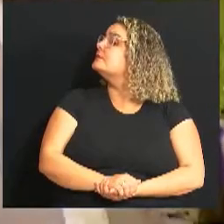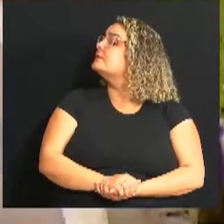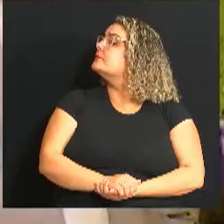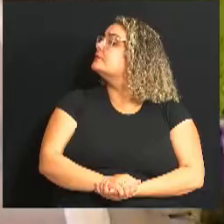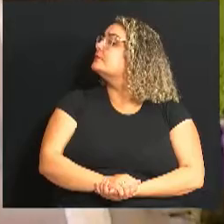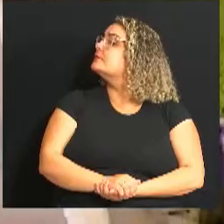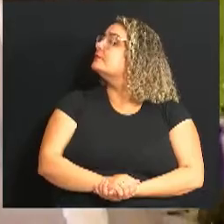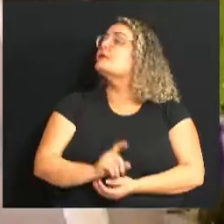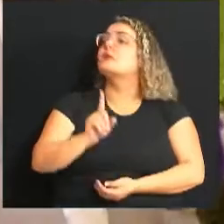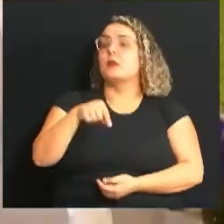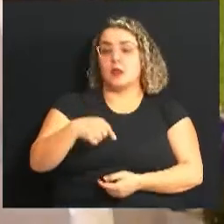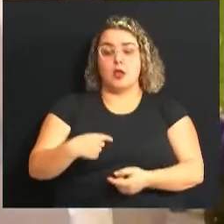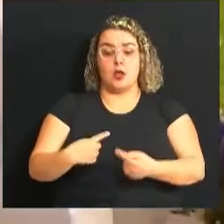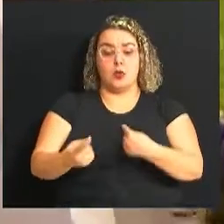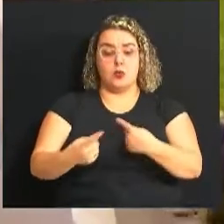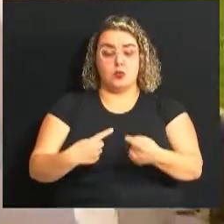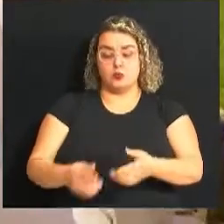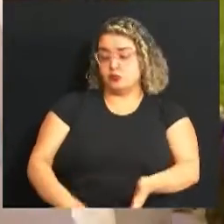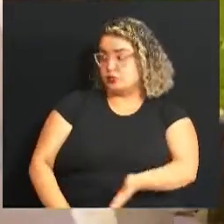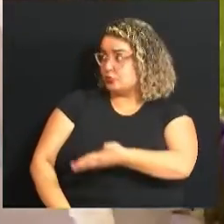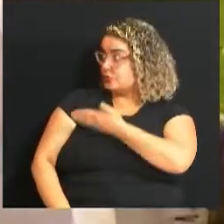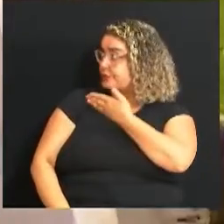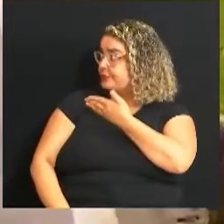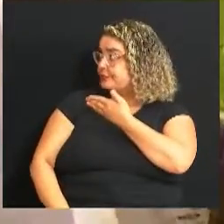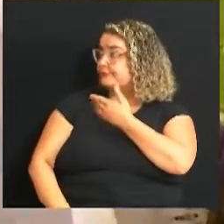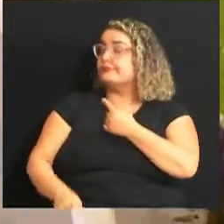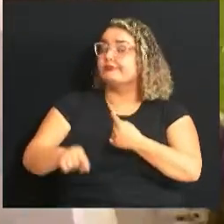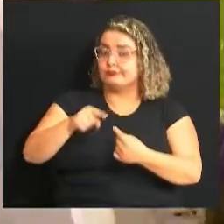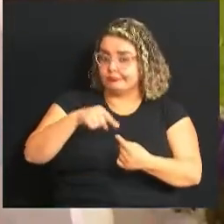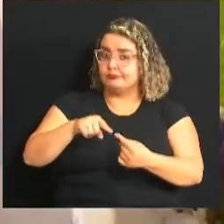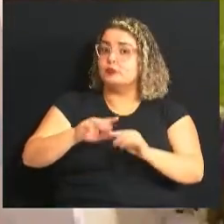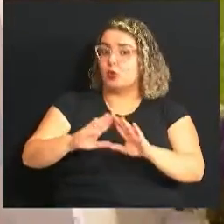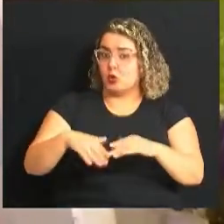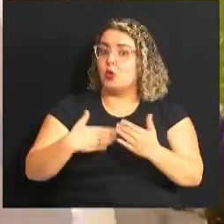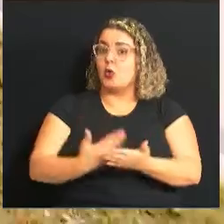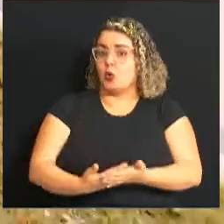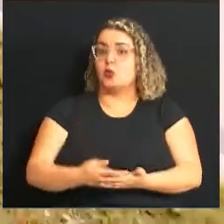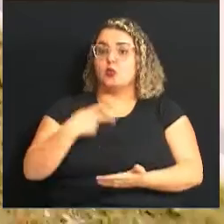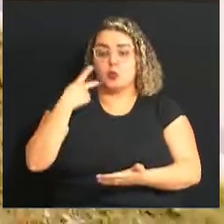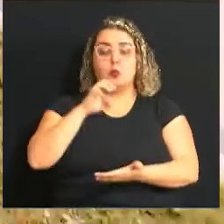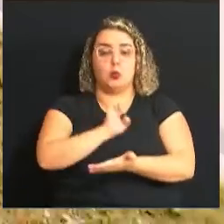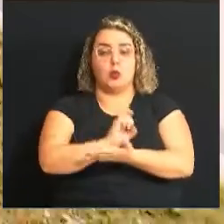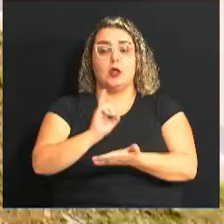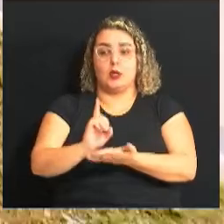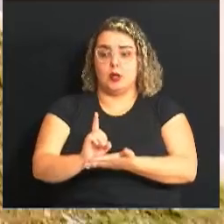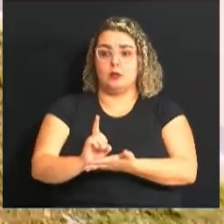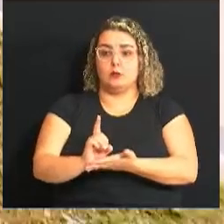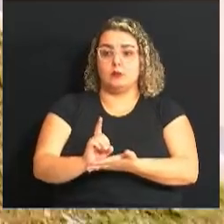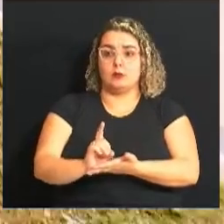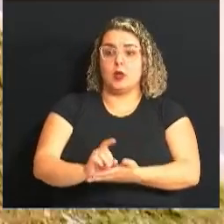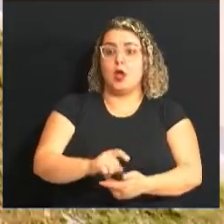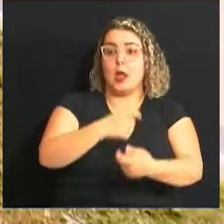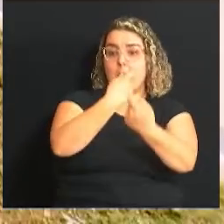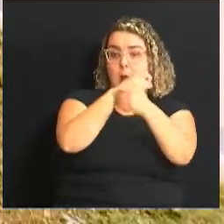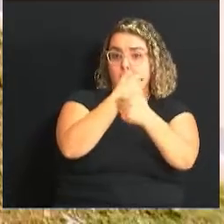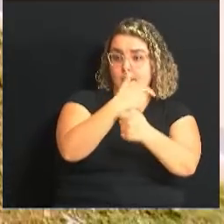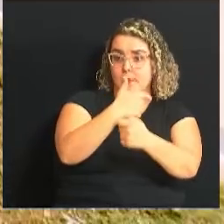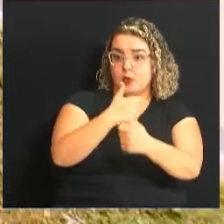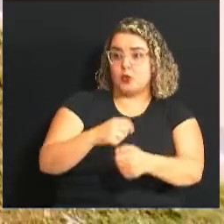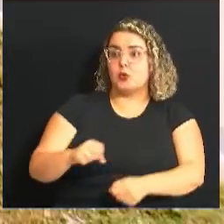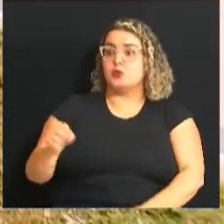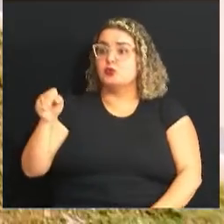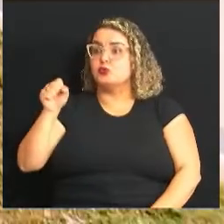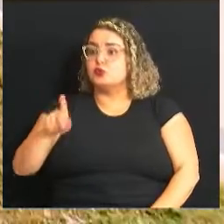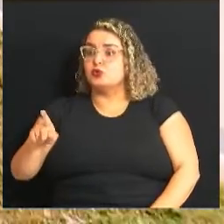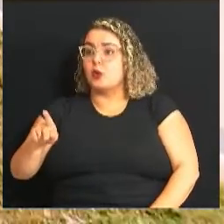Esse é o trecho que virou objeto de requerimento do vereador Edson Ribeiro. Fica entre a PUC 2 e o Shopping Parque